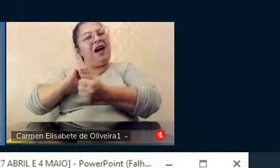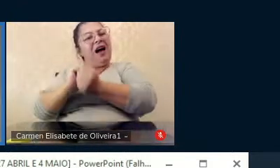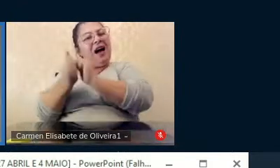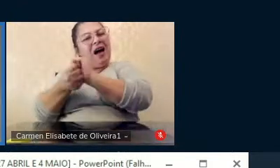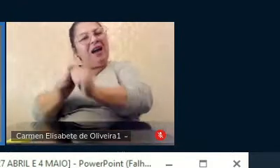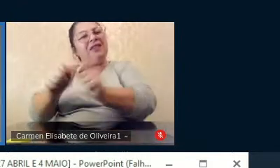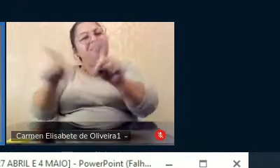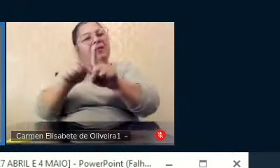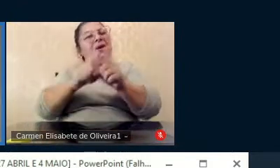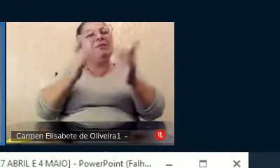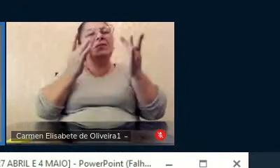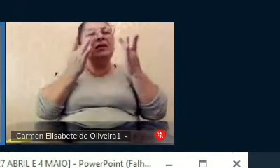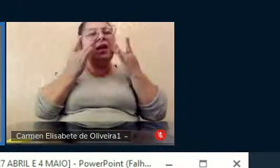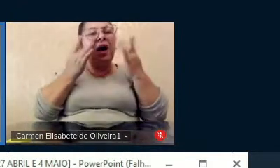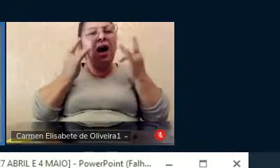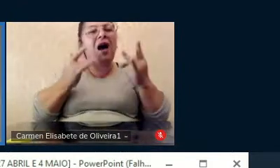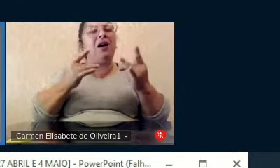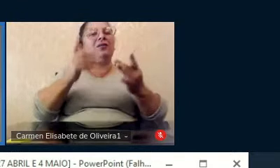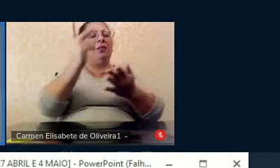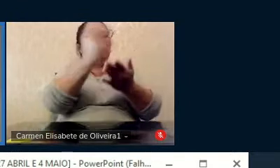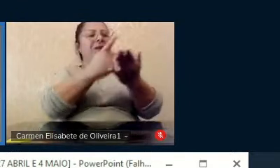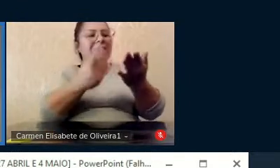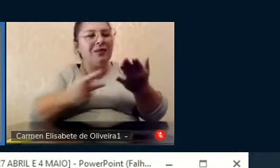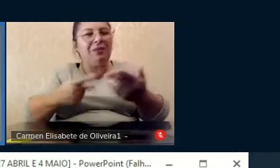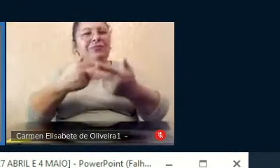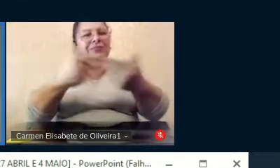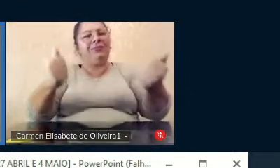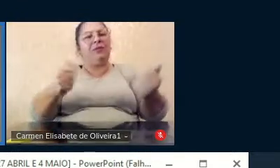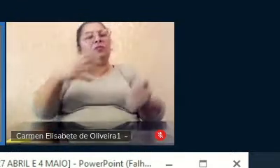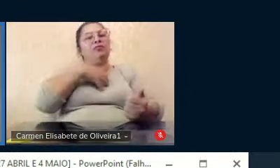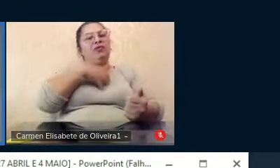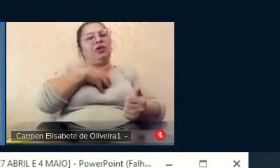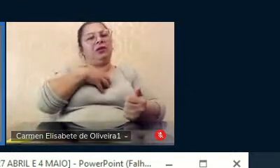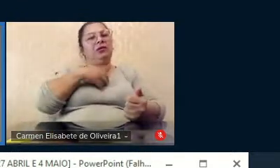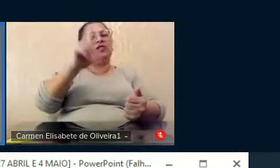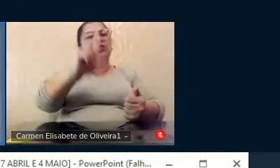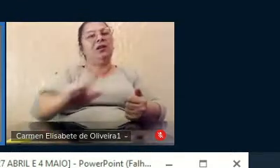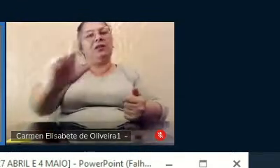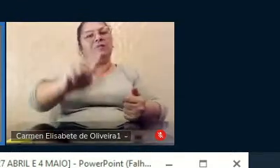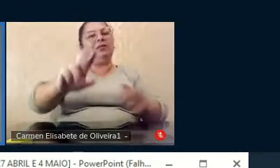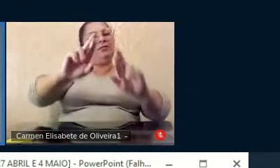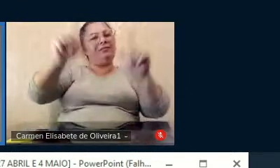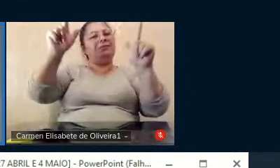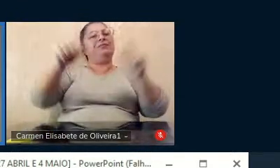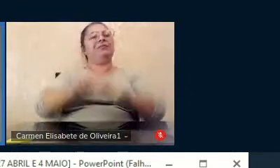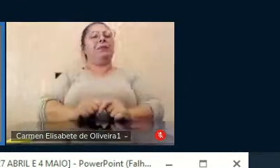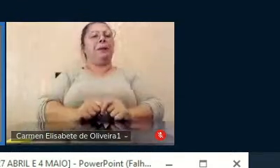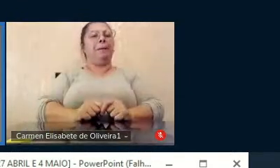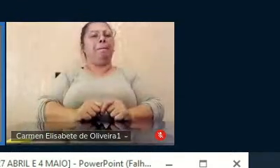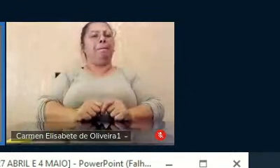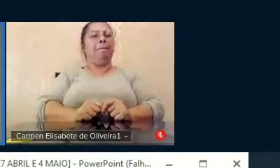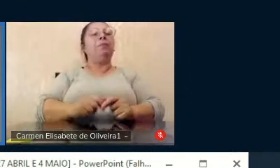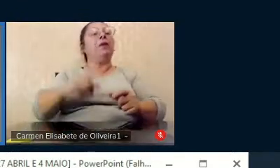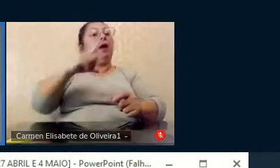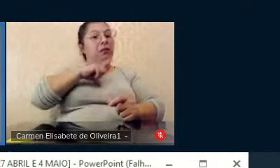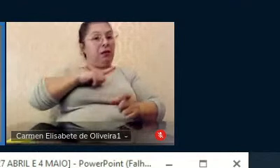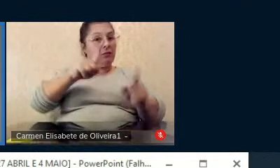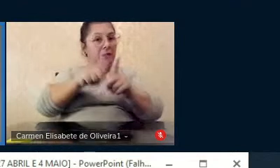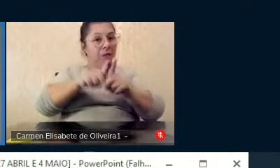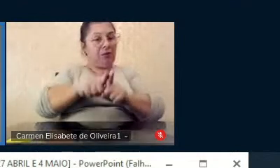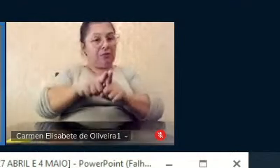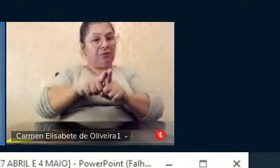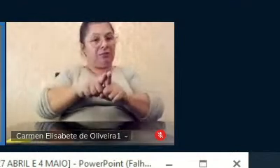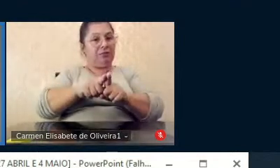em quadrinhos. É bastante bacana. É uma outra forma de literatura ali. Nós temos também o Sítio do